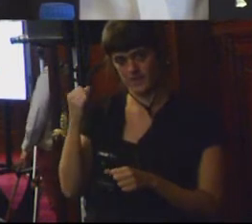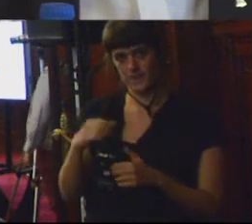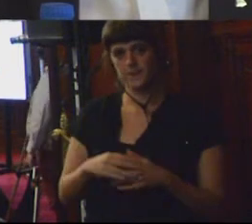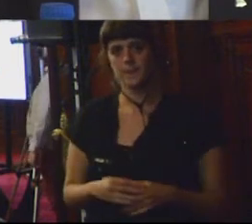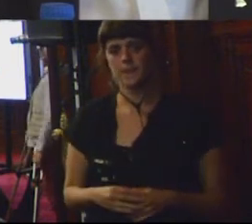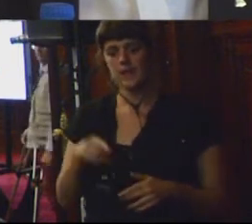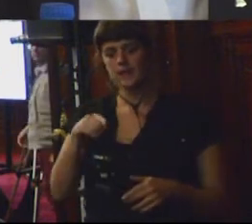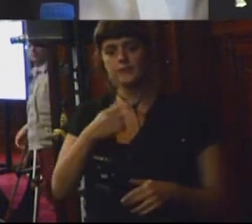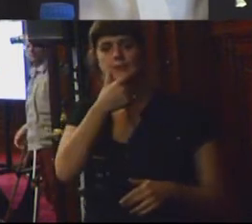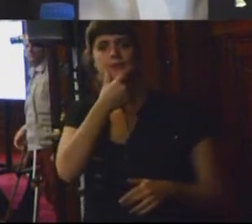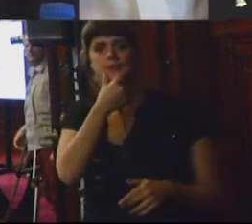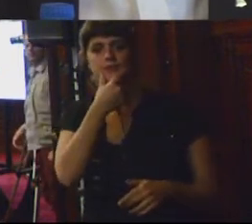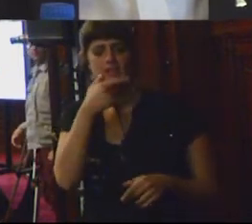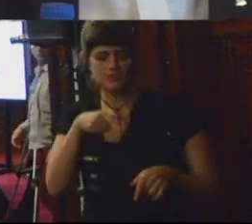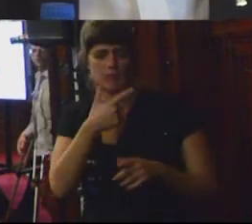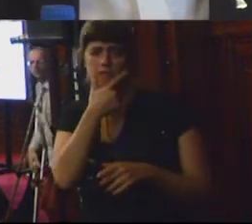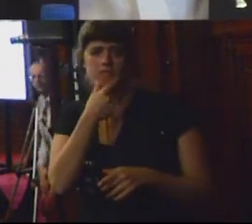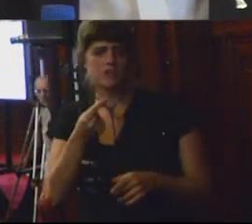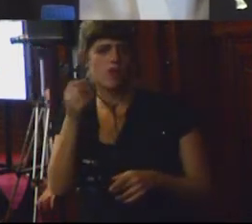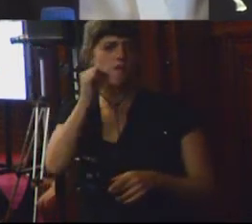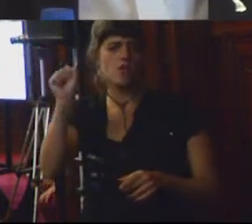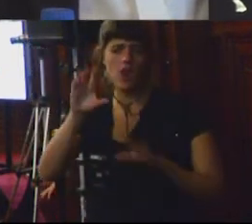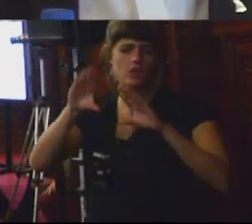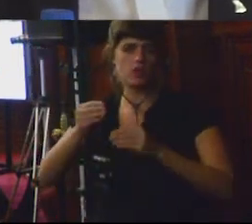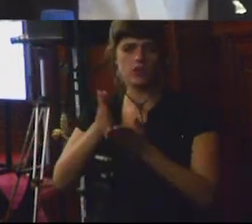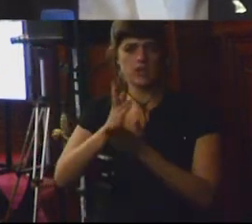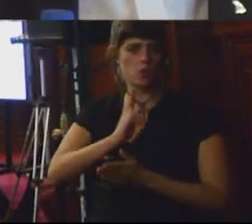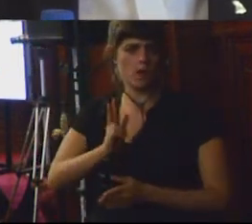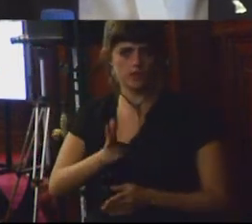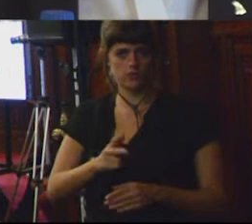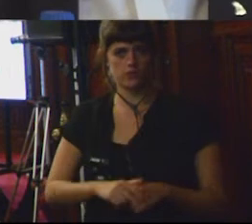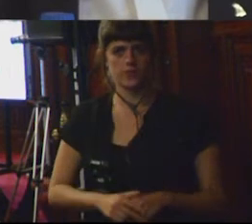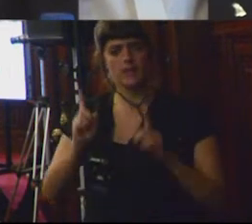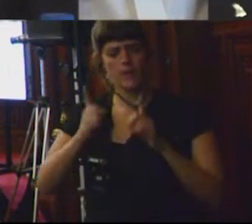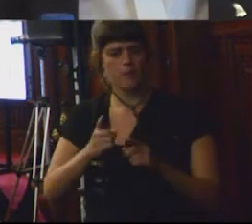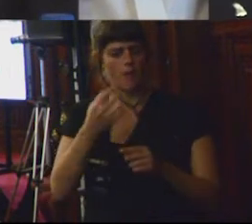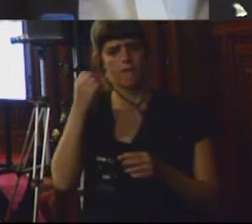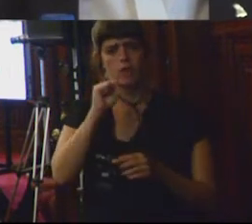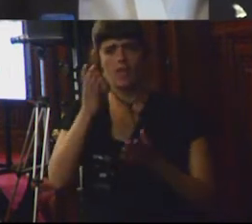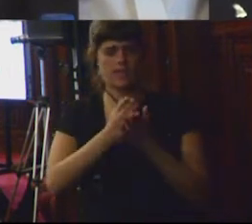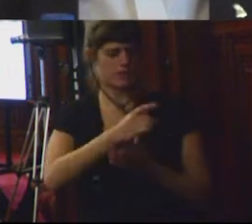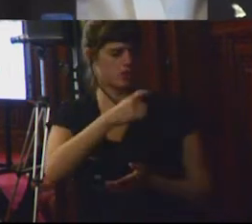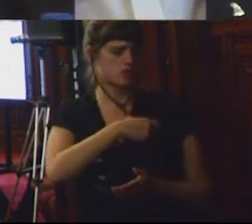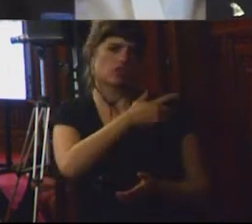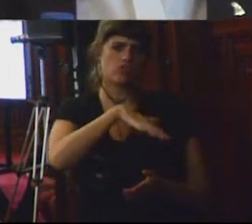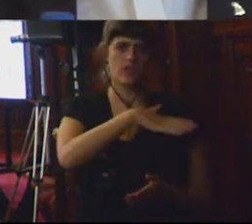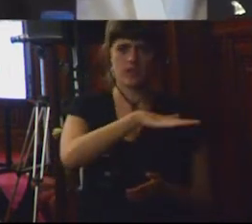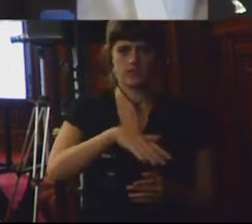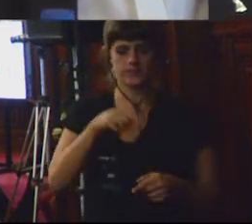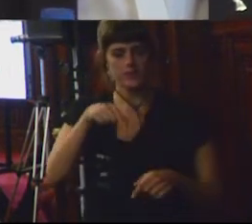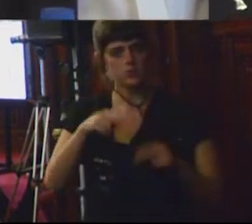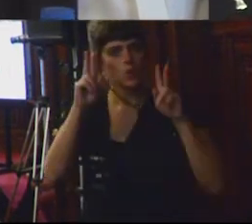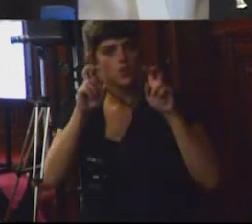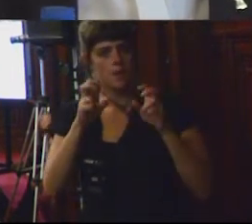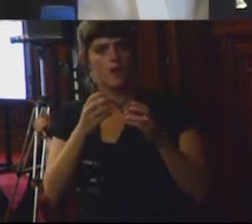simplesmente viola os direitos humanos da sociedade. Justamente um tema que é muito caro a essa